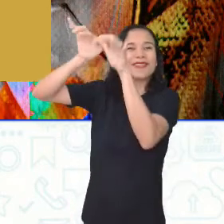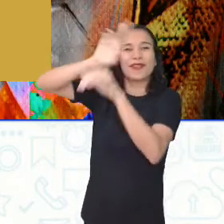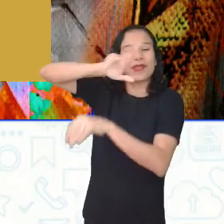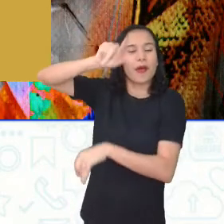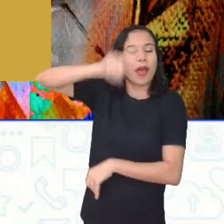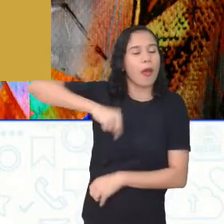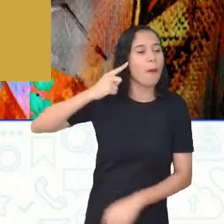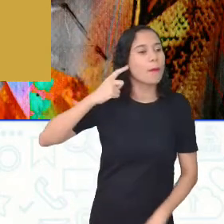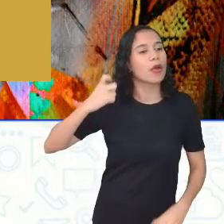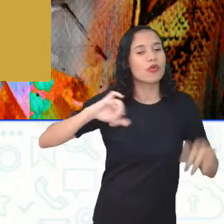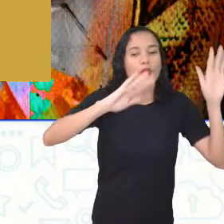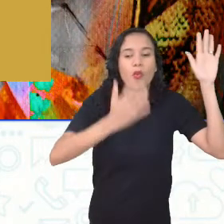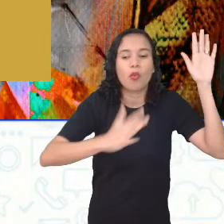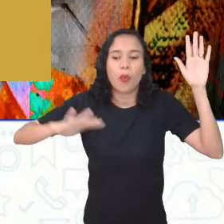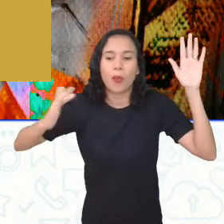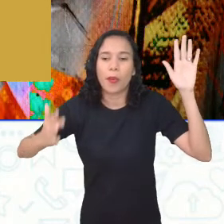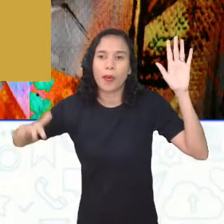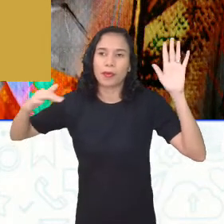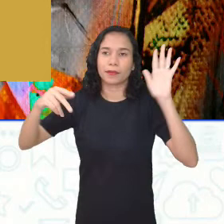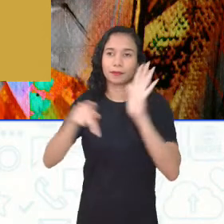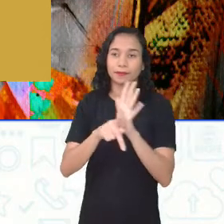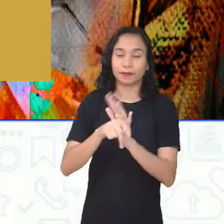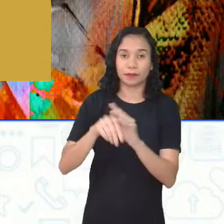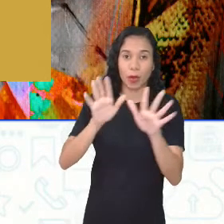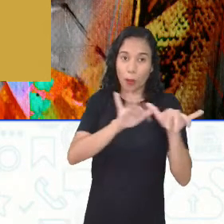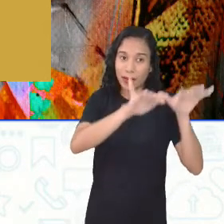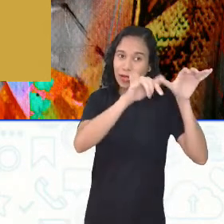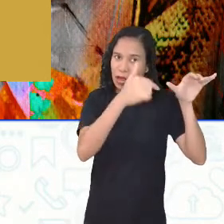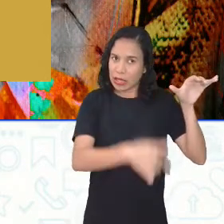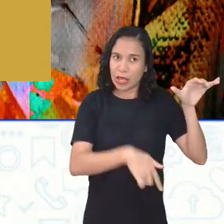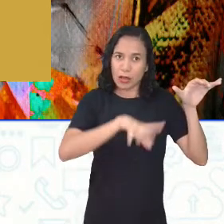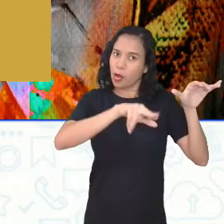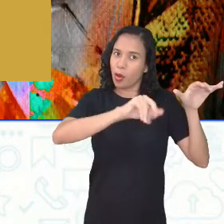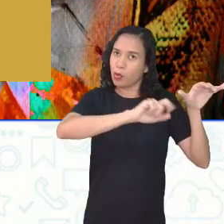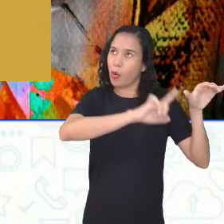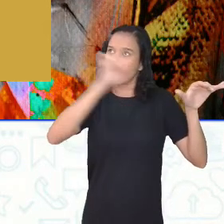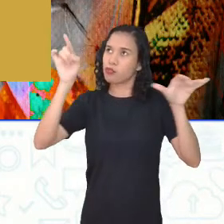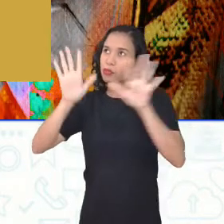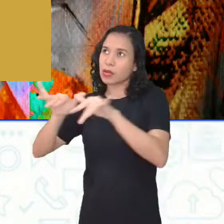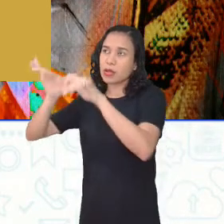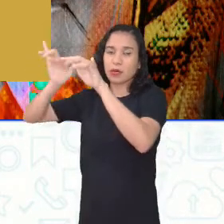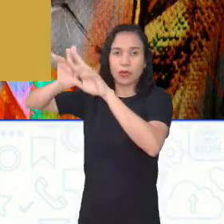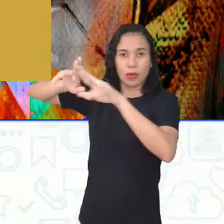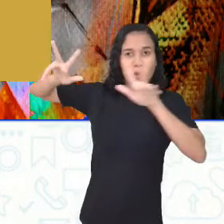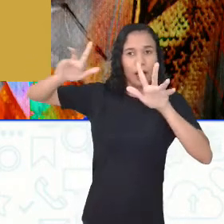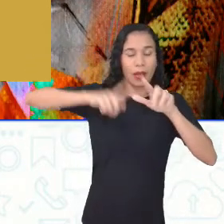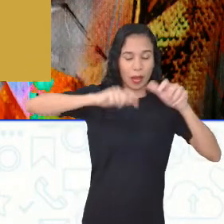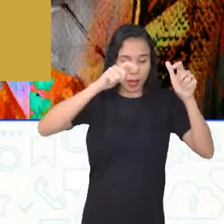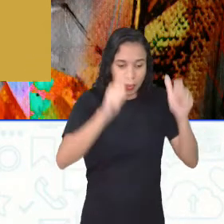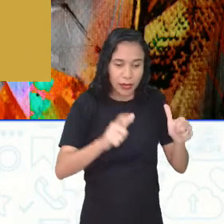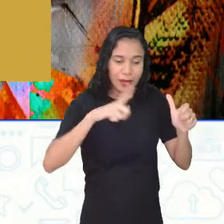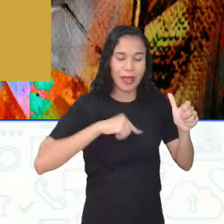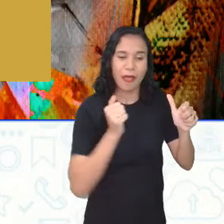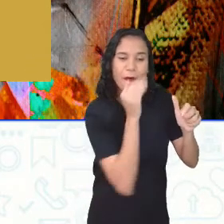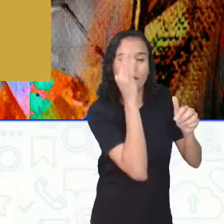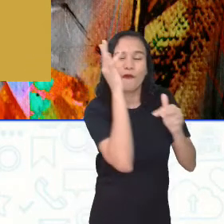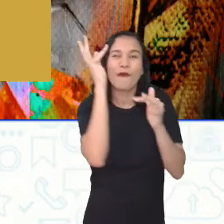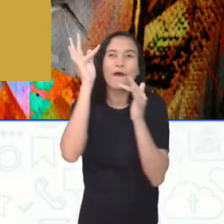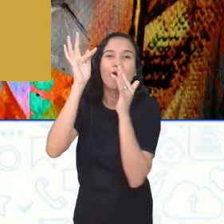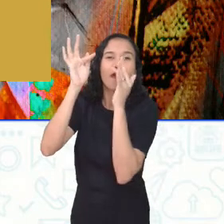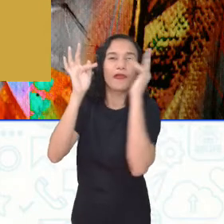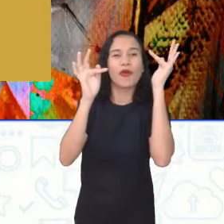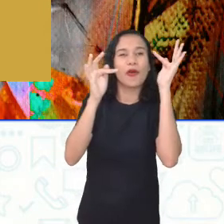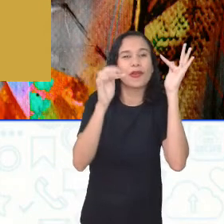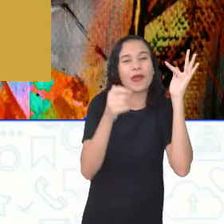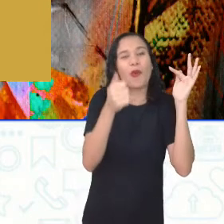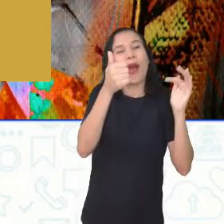aqui é o mar. Os passarinhos daqui não cantam como os de lá. Minha terra tem mais rosas e quase